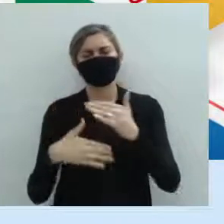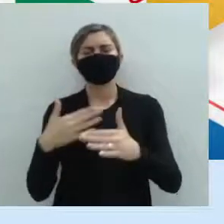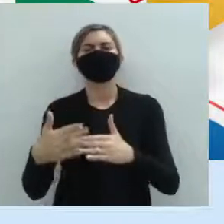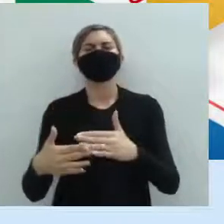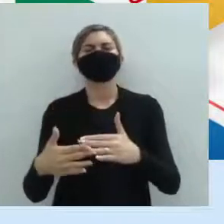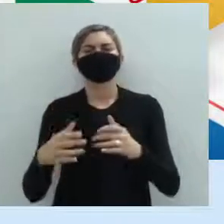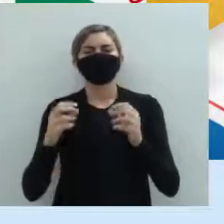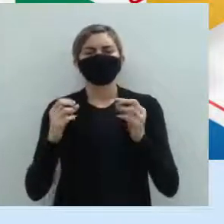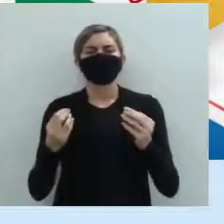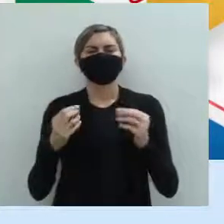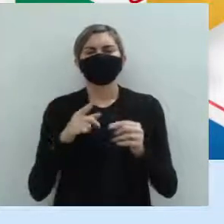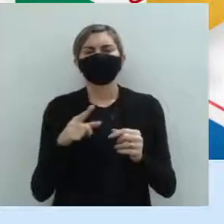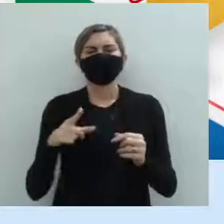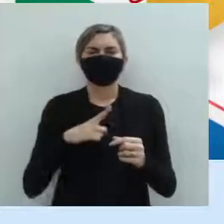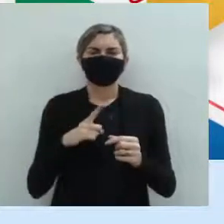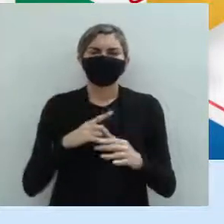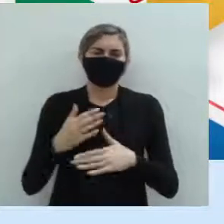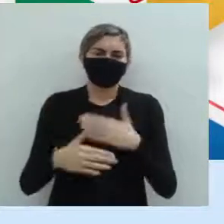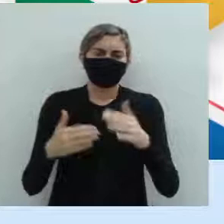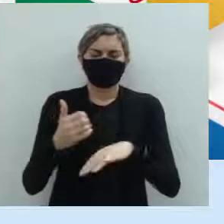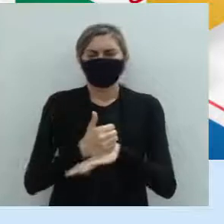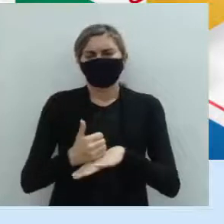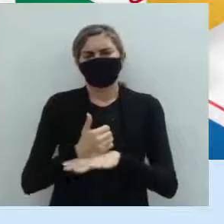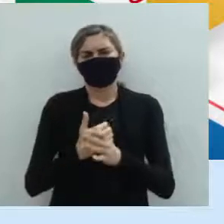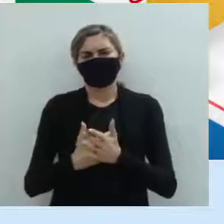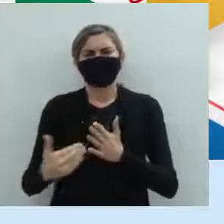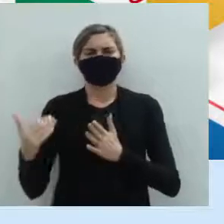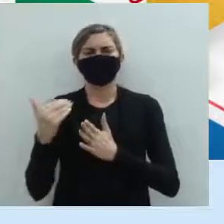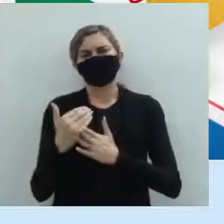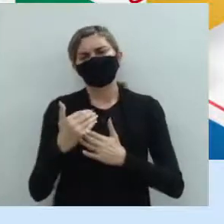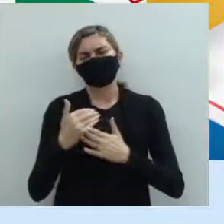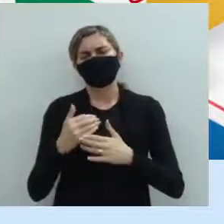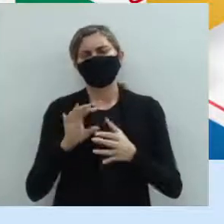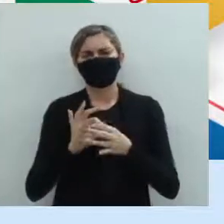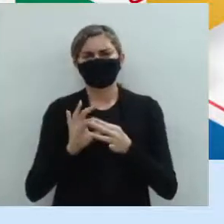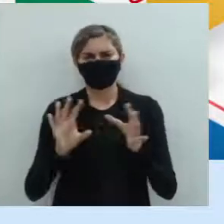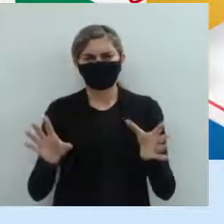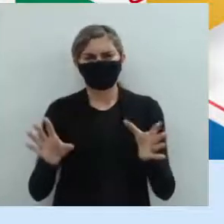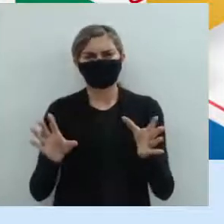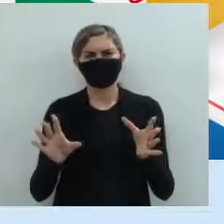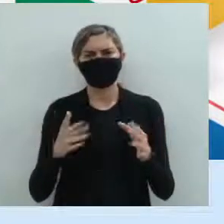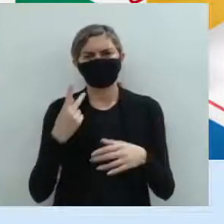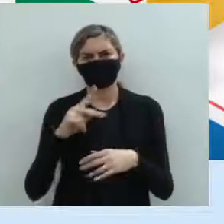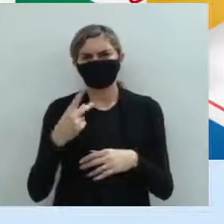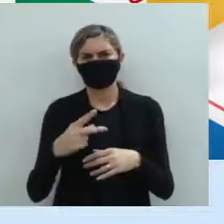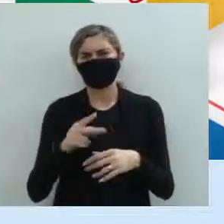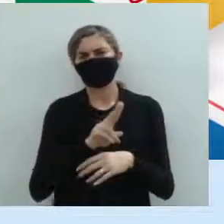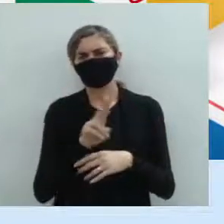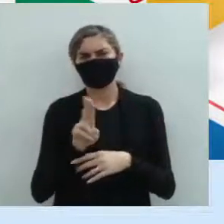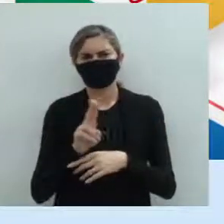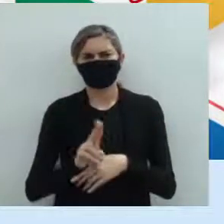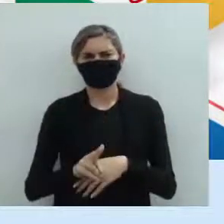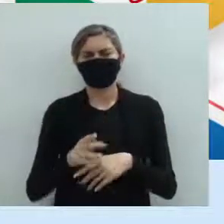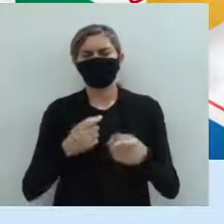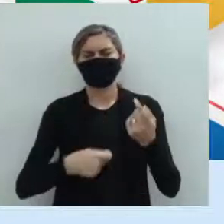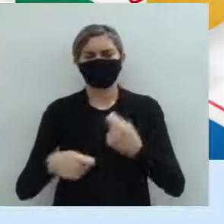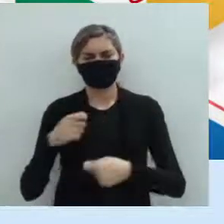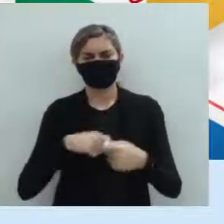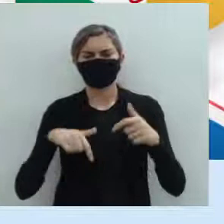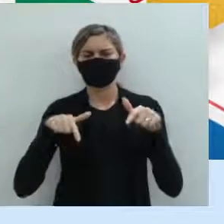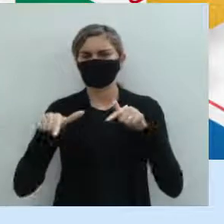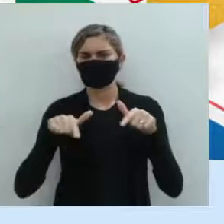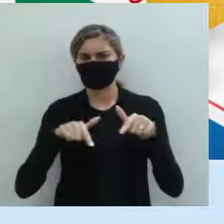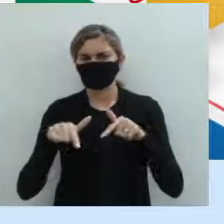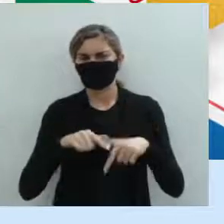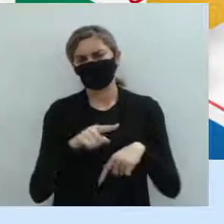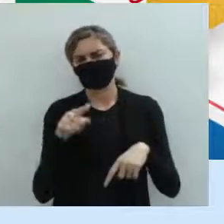performar para que ela possa ter um desempenho profissional maior e ela possa se destacar nisso que chamam de mercado de trabalho, mas